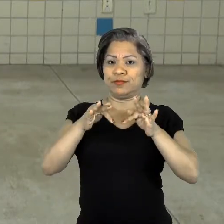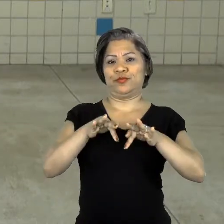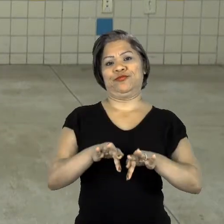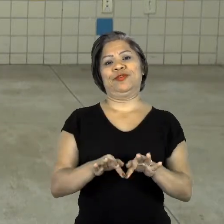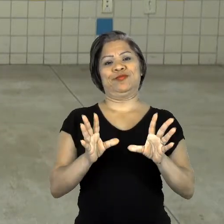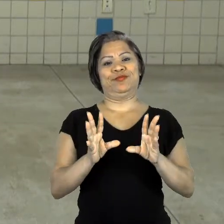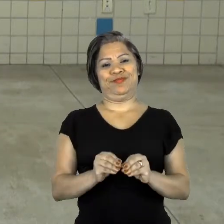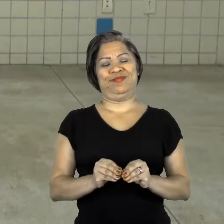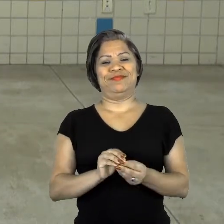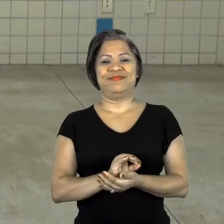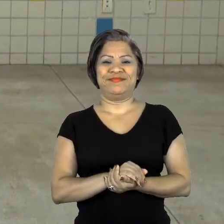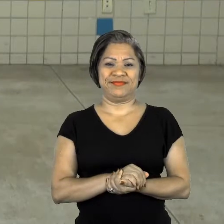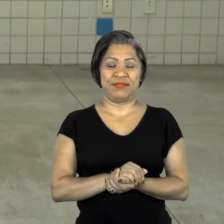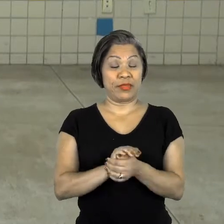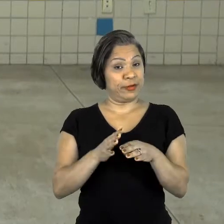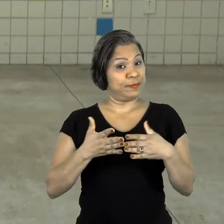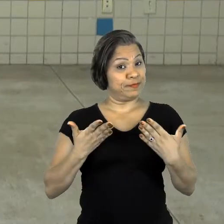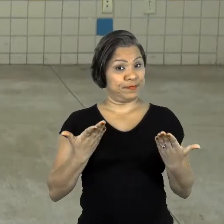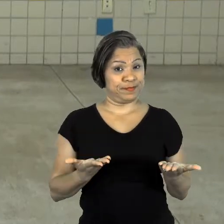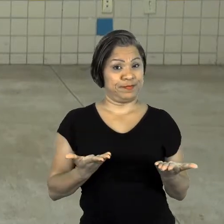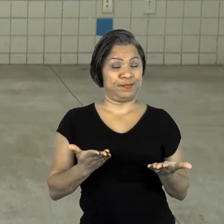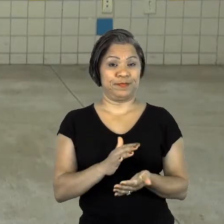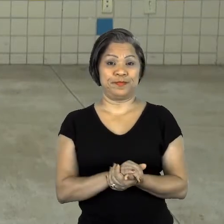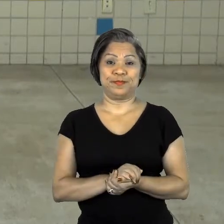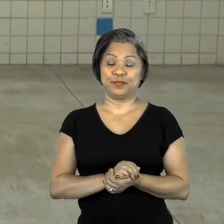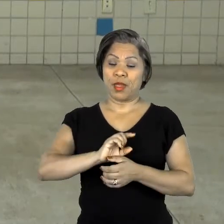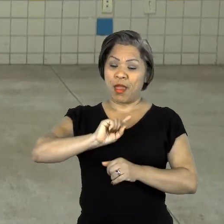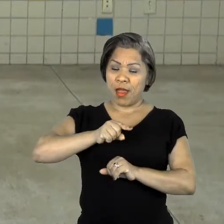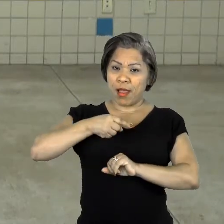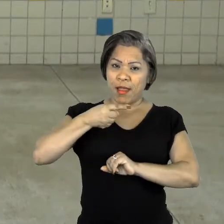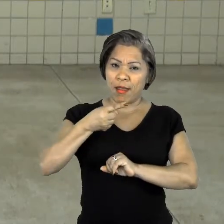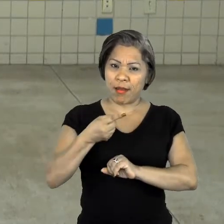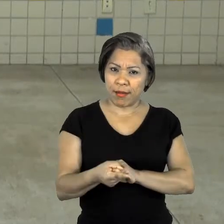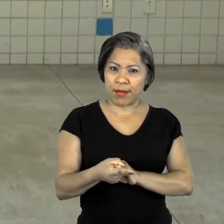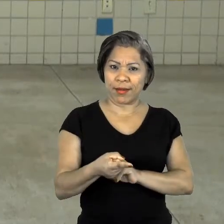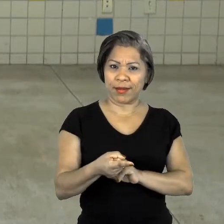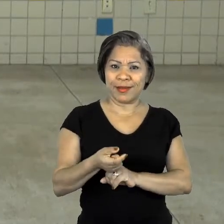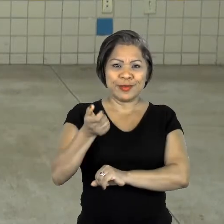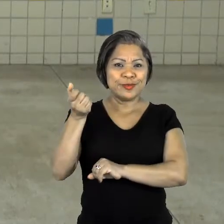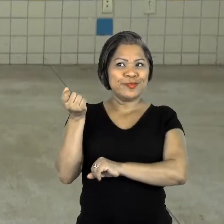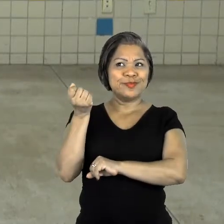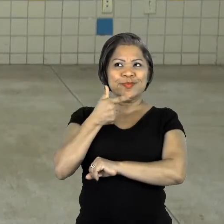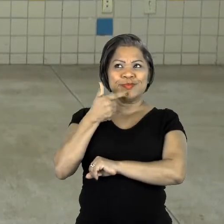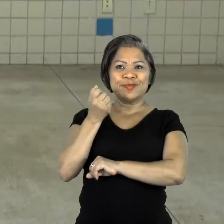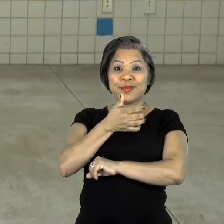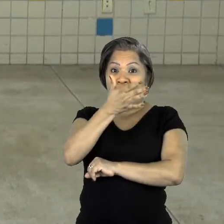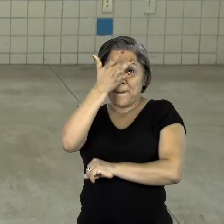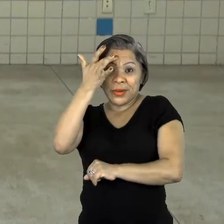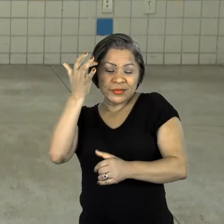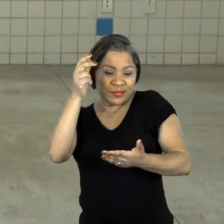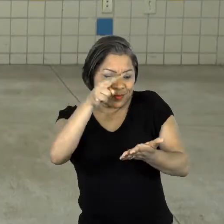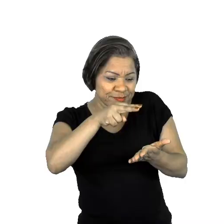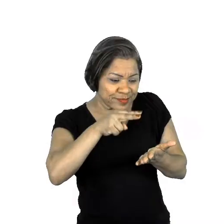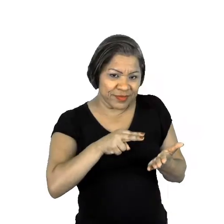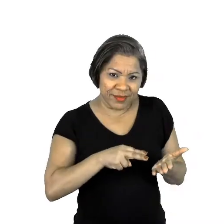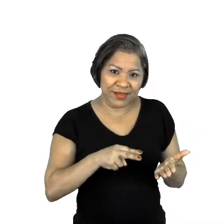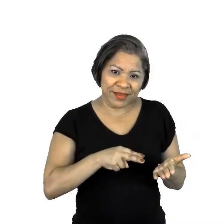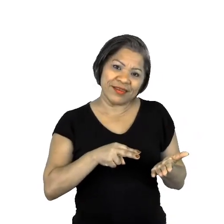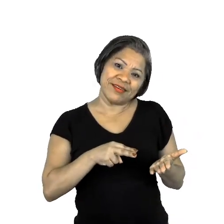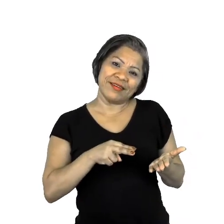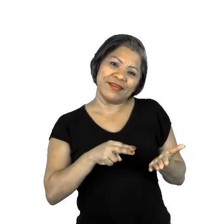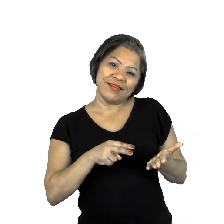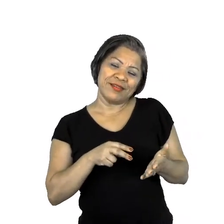desfecho. Bem, e além de entreter o leitor, as